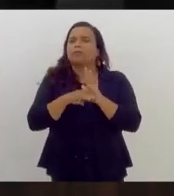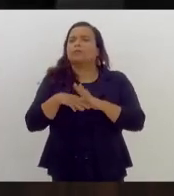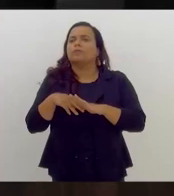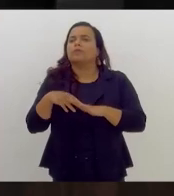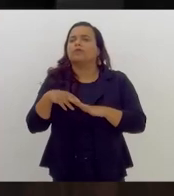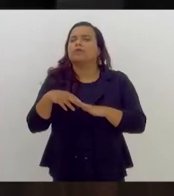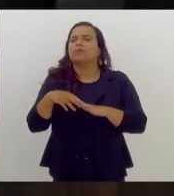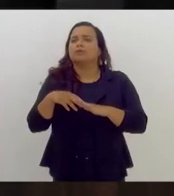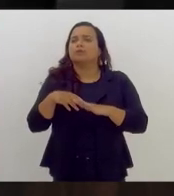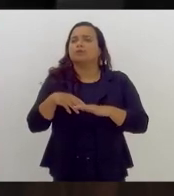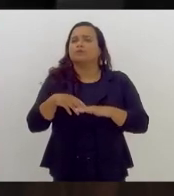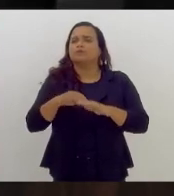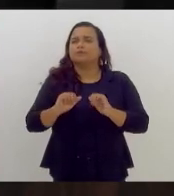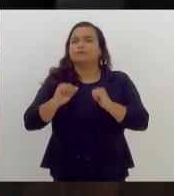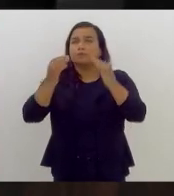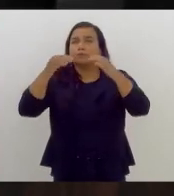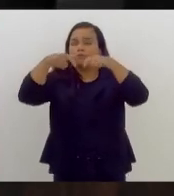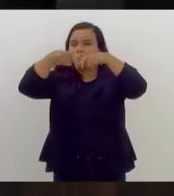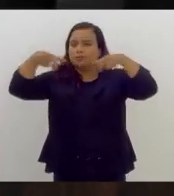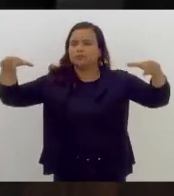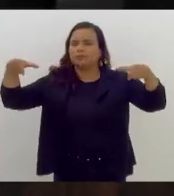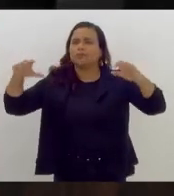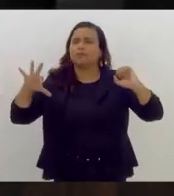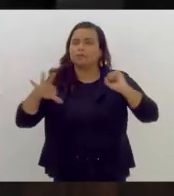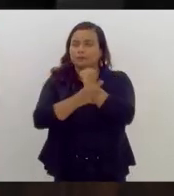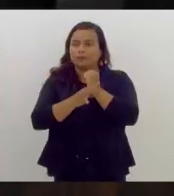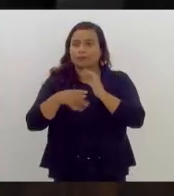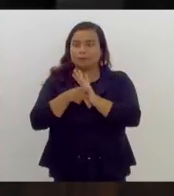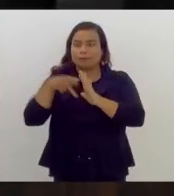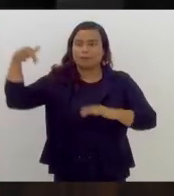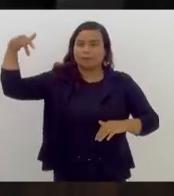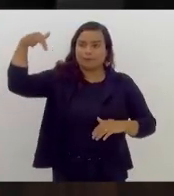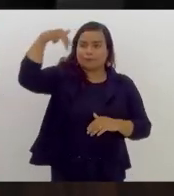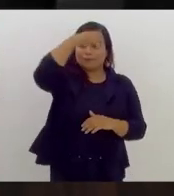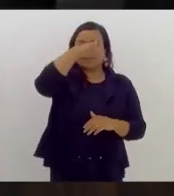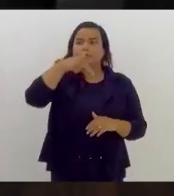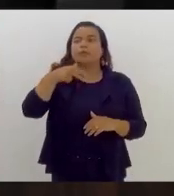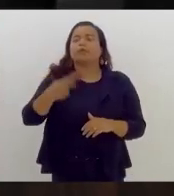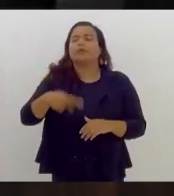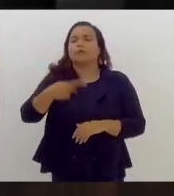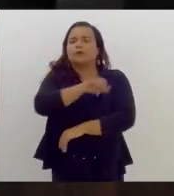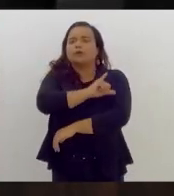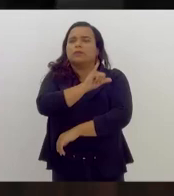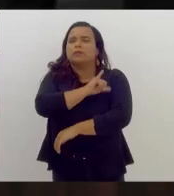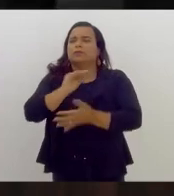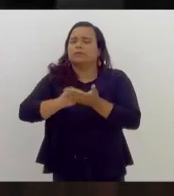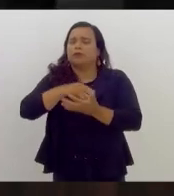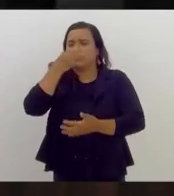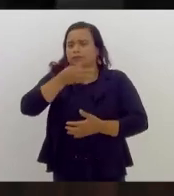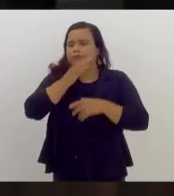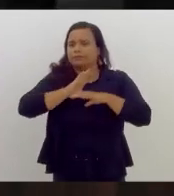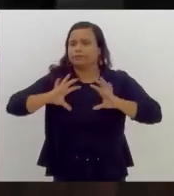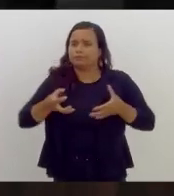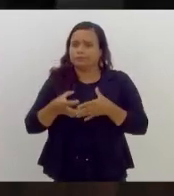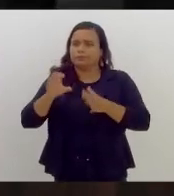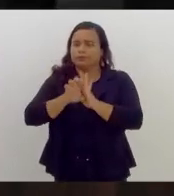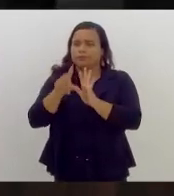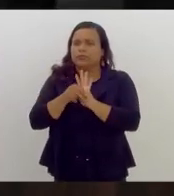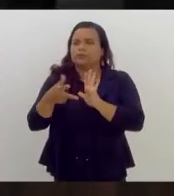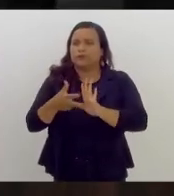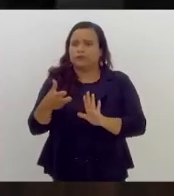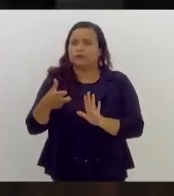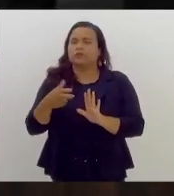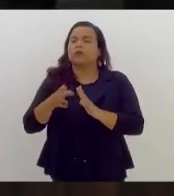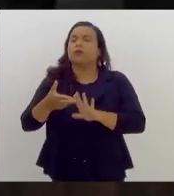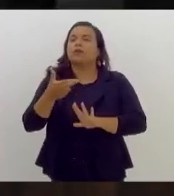Segura no âmbito do Estado do Rio de Janeiro, na forma que menciona. Pendendo de parecer da Comissão de Emendas Condicionais e veto. O